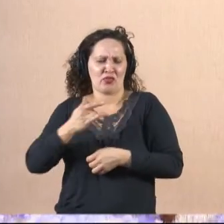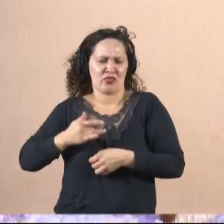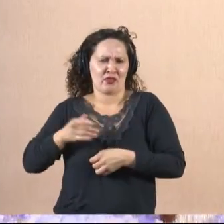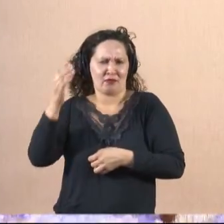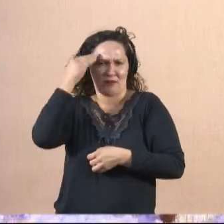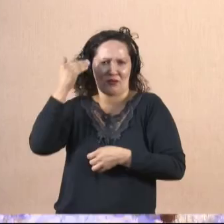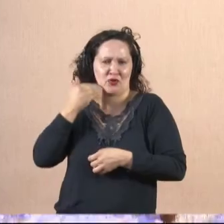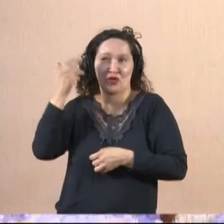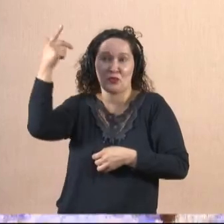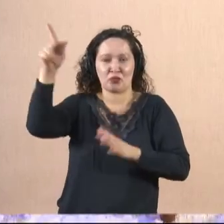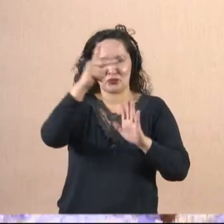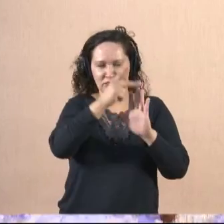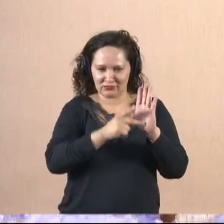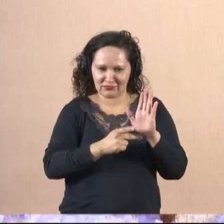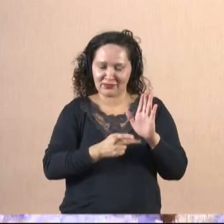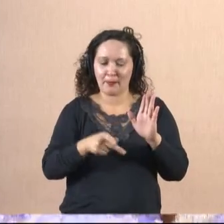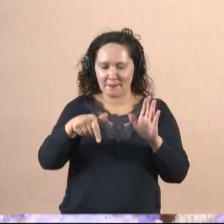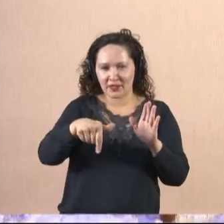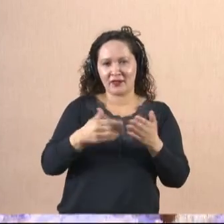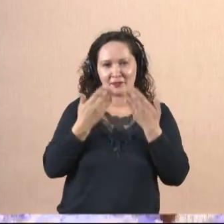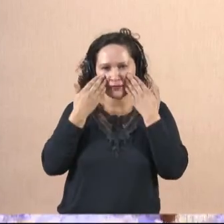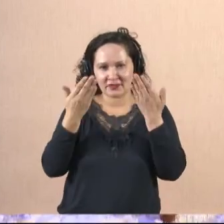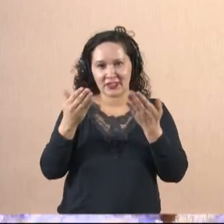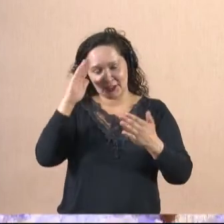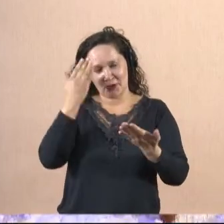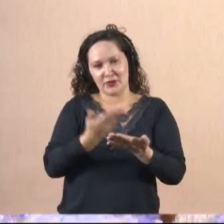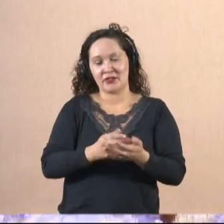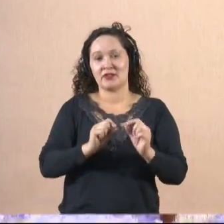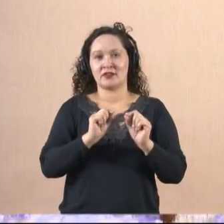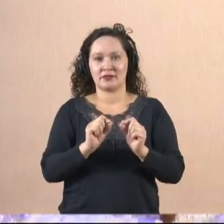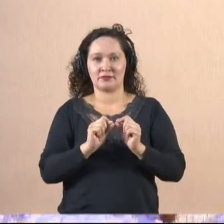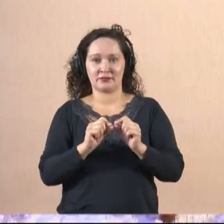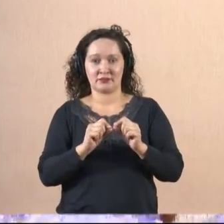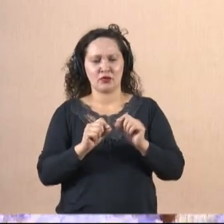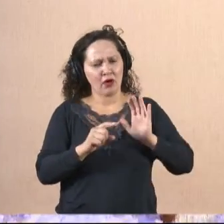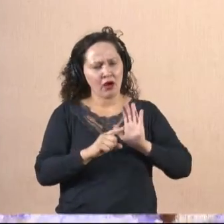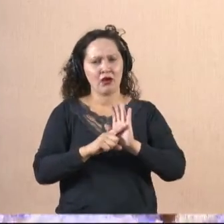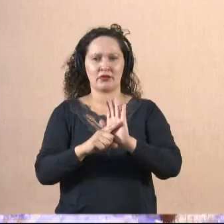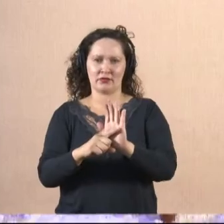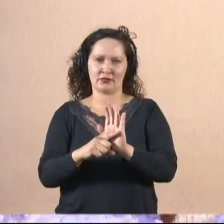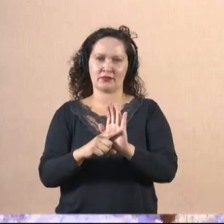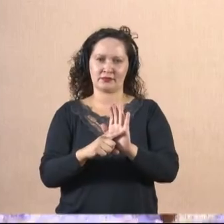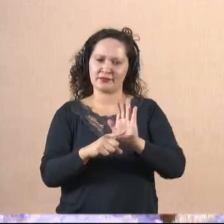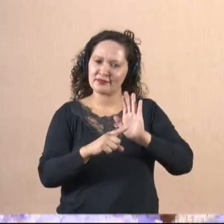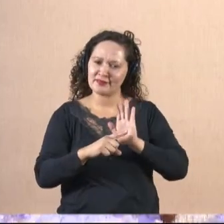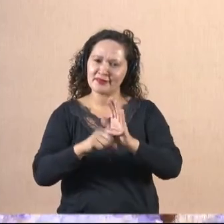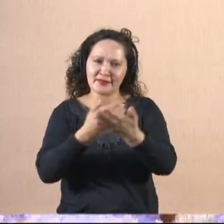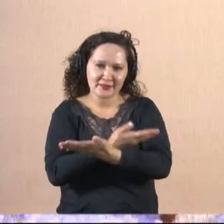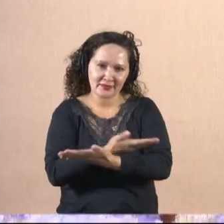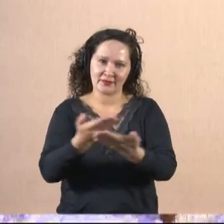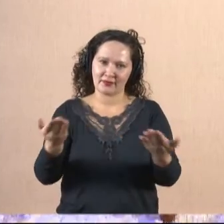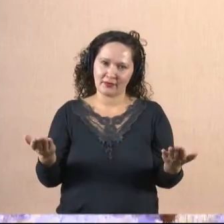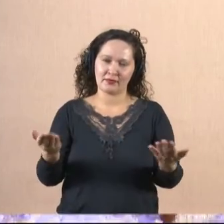o outros programas bem bacanas eu acho que vão ajudar para